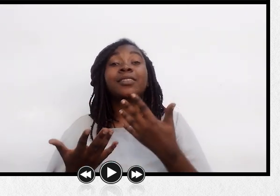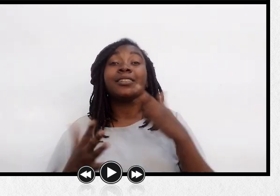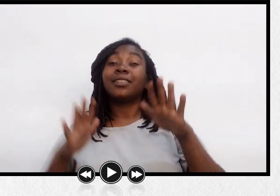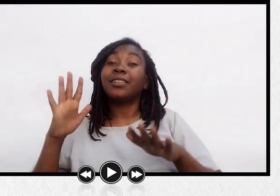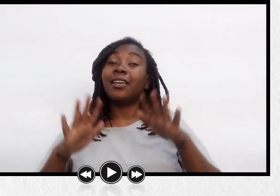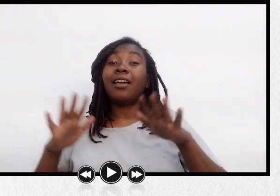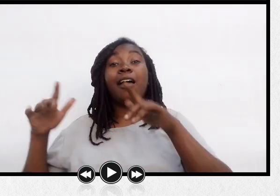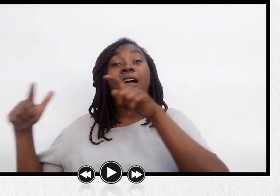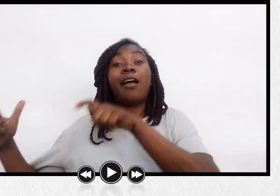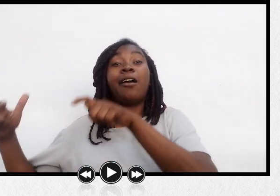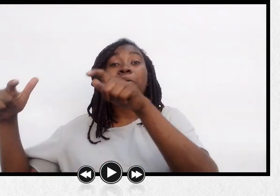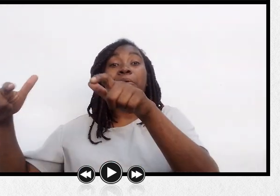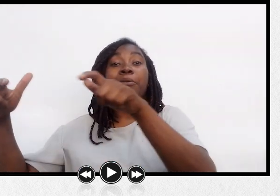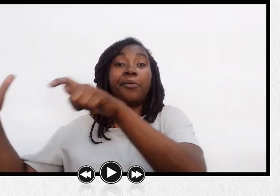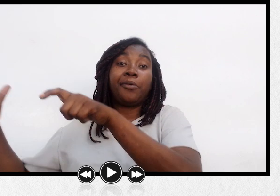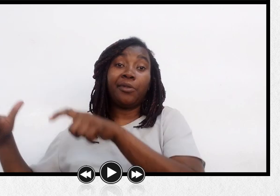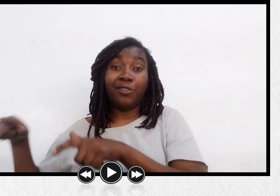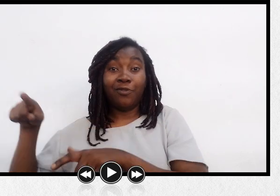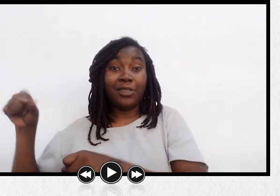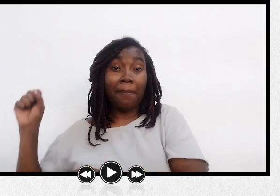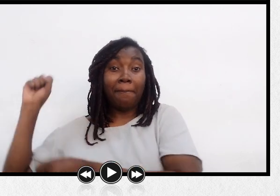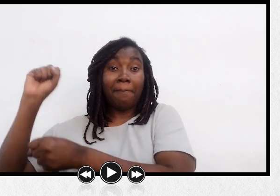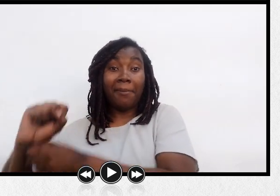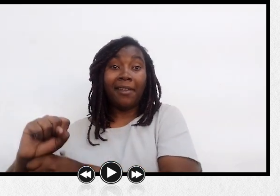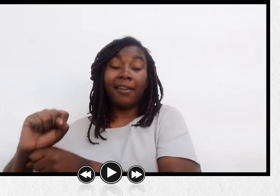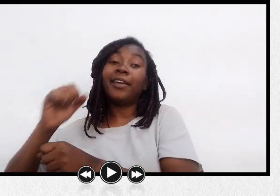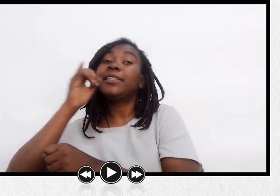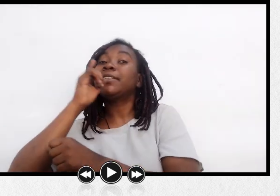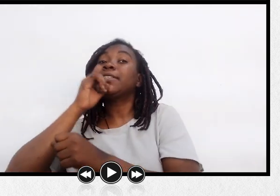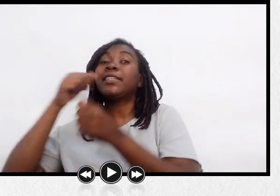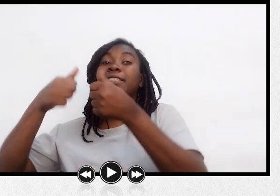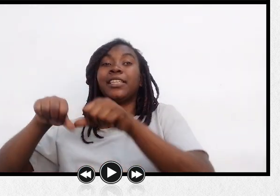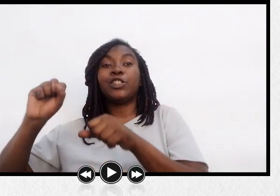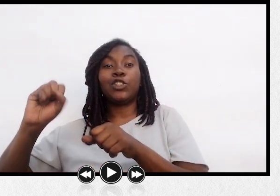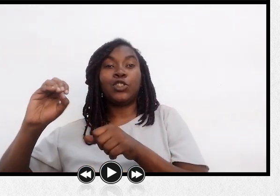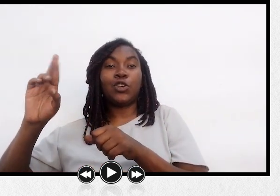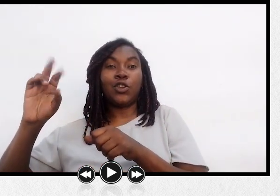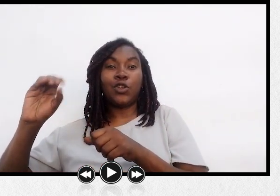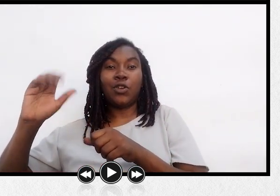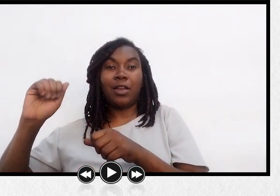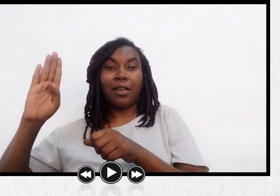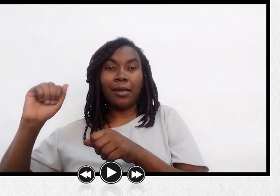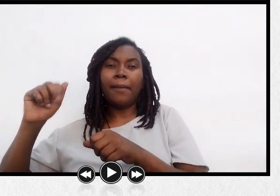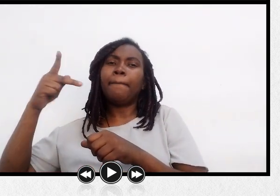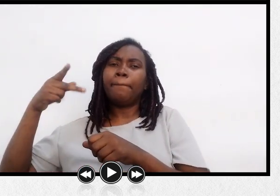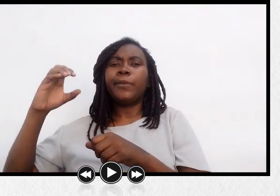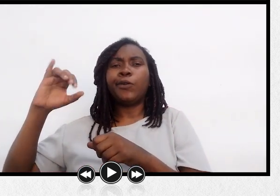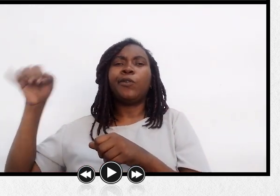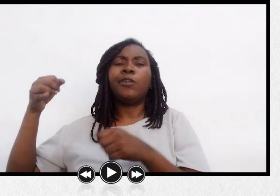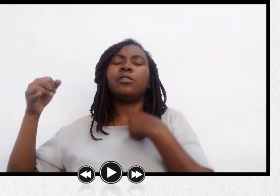dependendo da região que você vai, por exemplo, está no Sorocaba, no PCJ eu sei que a sociedade civil também é